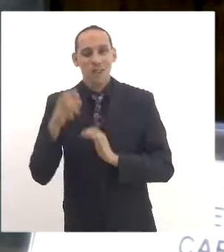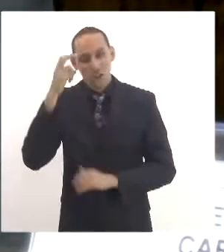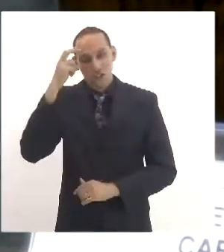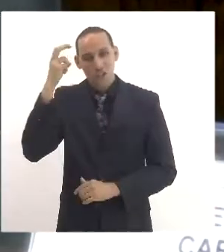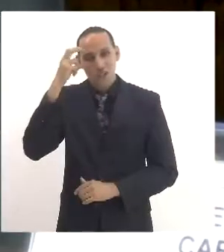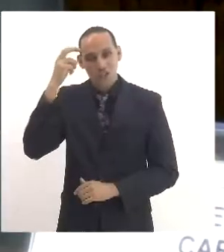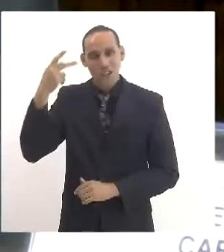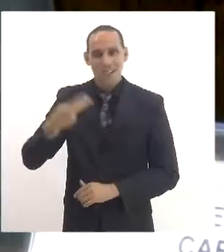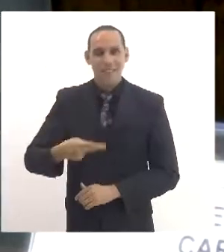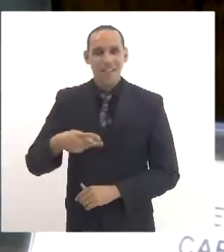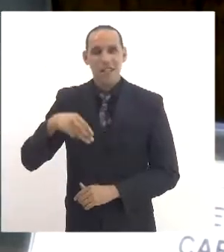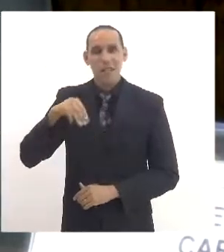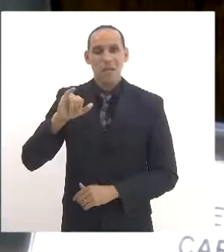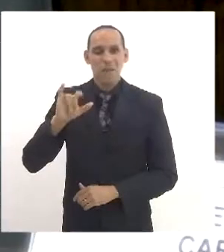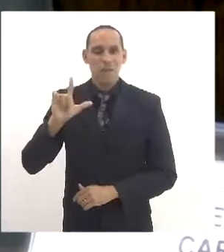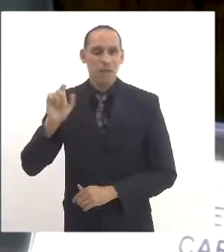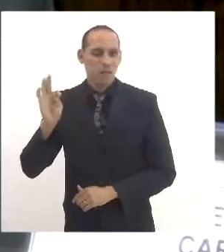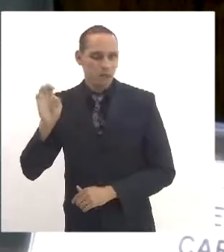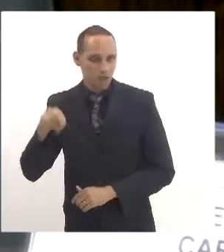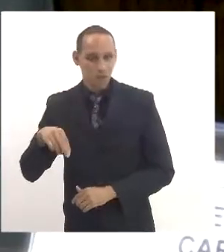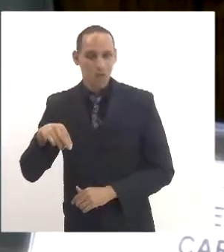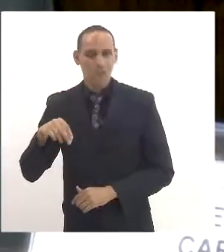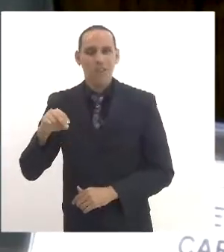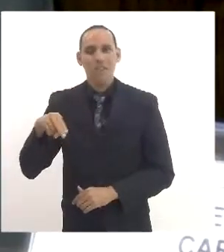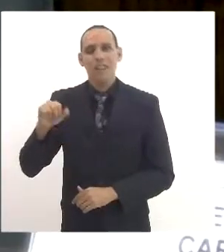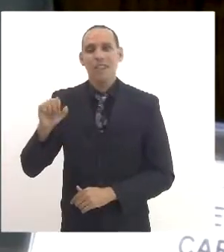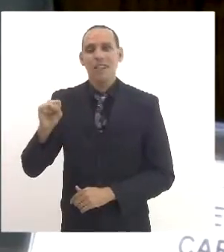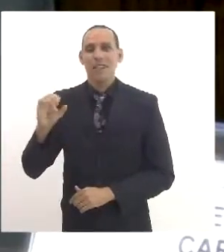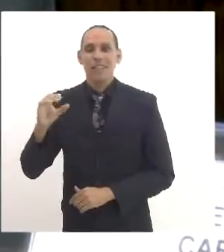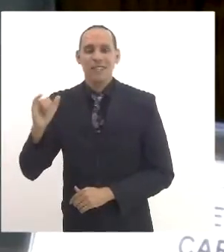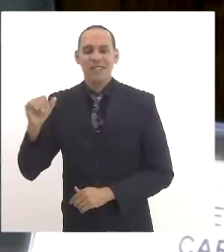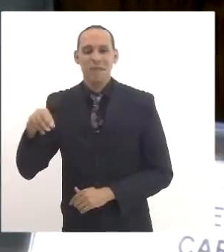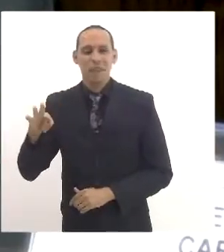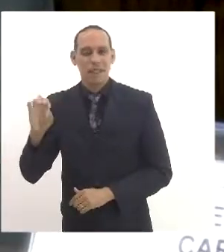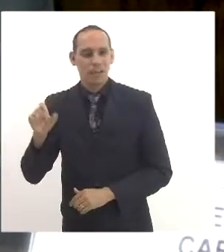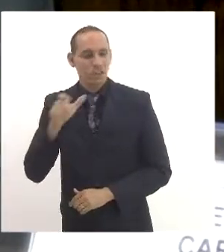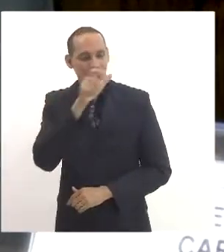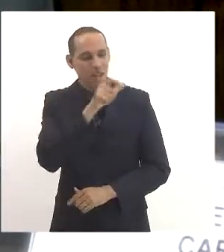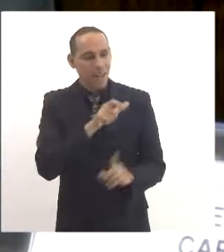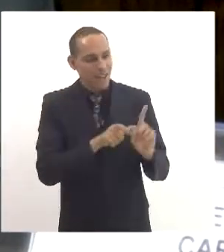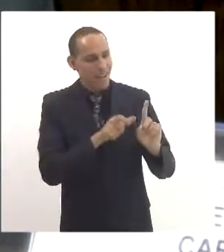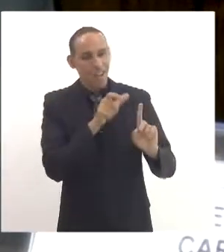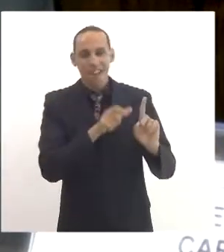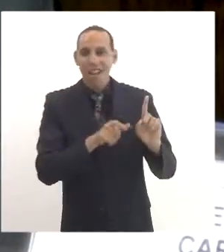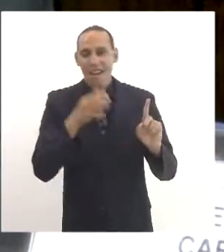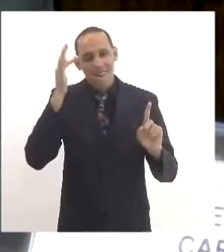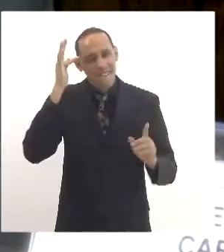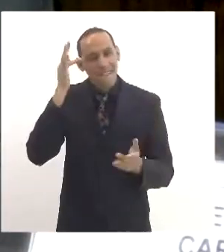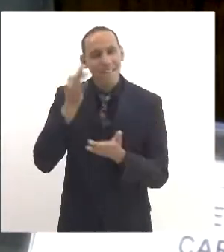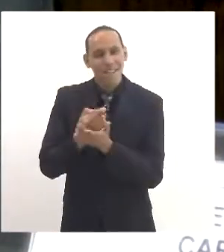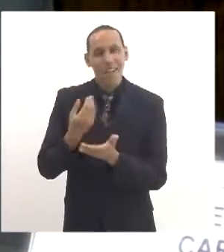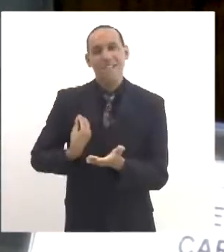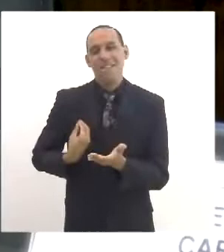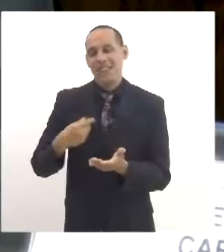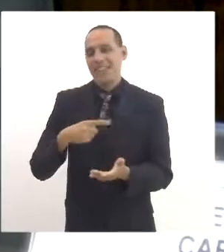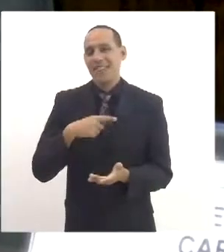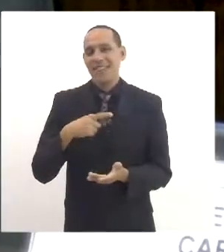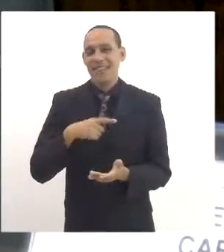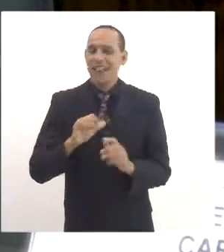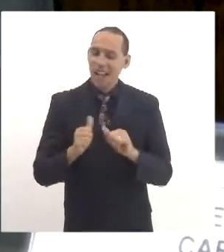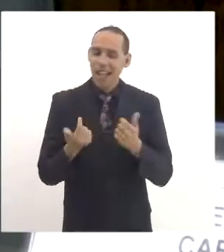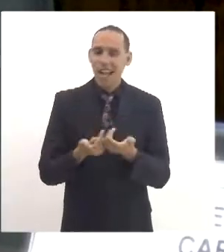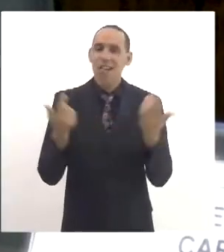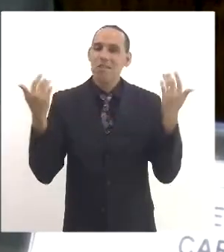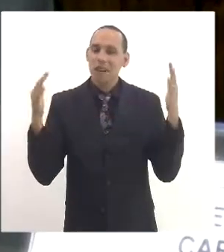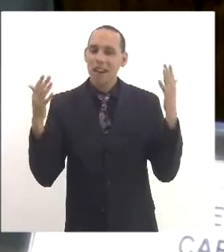brasileiros, Milton Nascimento e Fernando Brant. Ele tem essa estranha mania de ter fé na vida. Parabéns à LERJ e